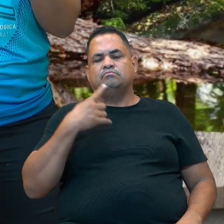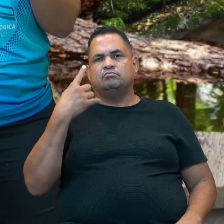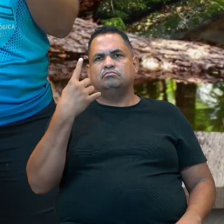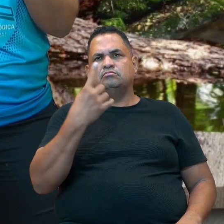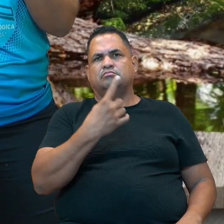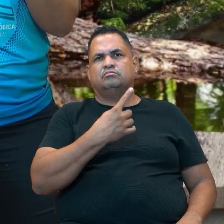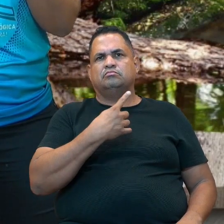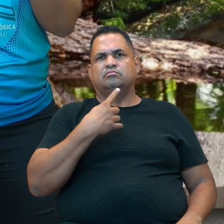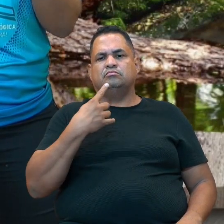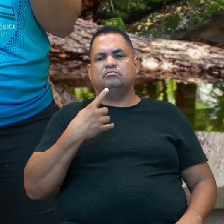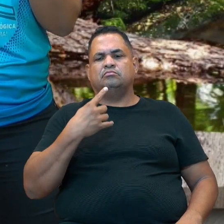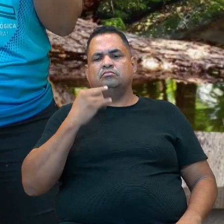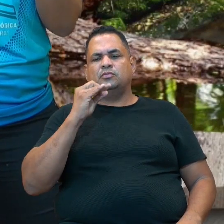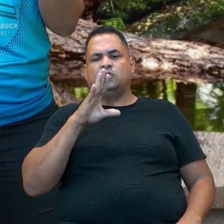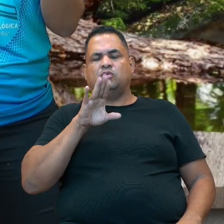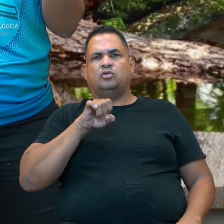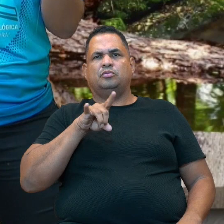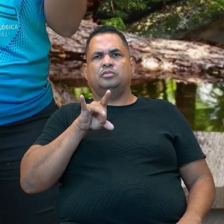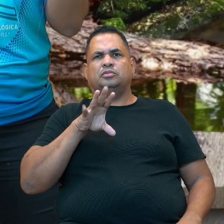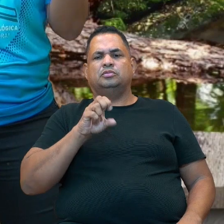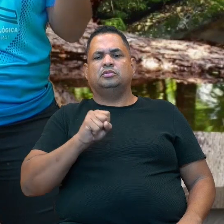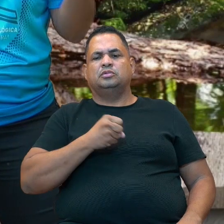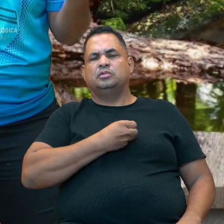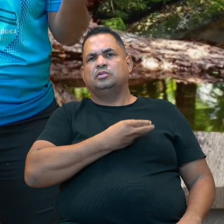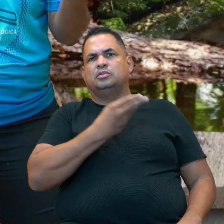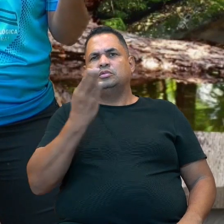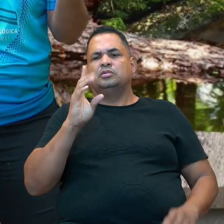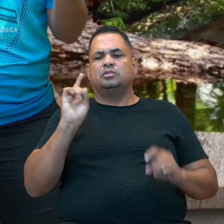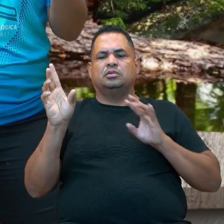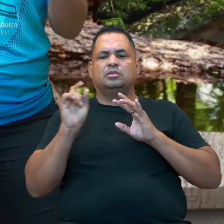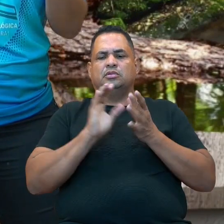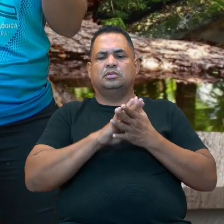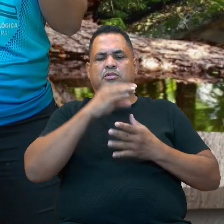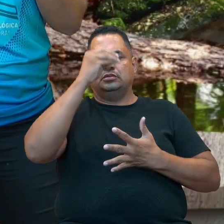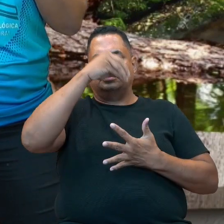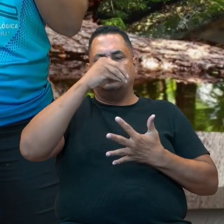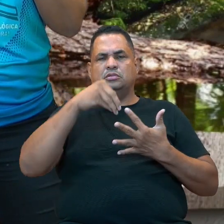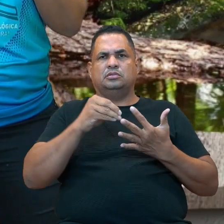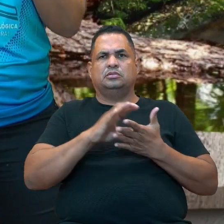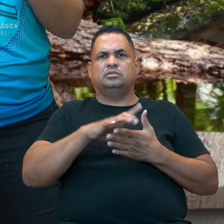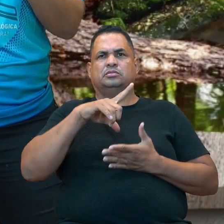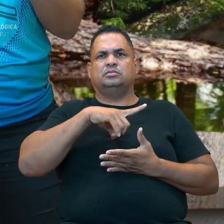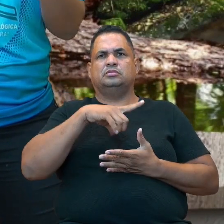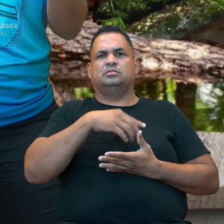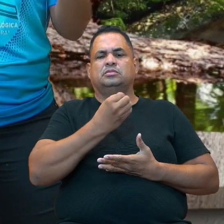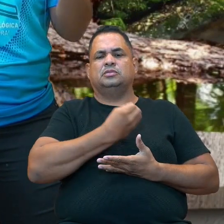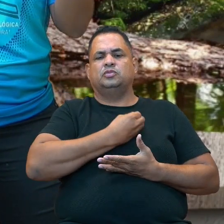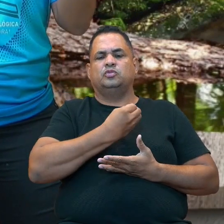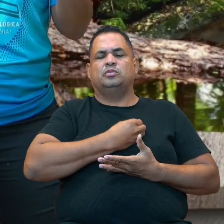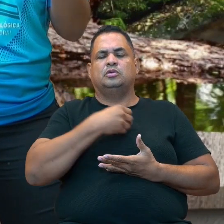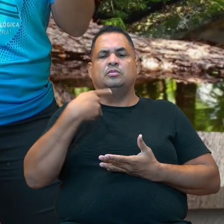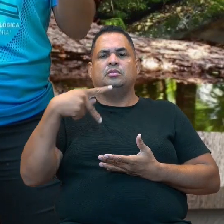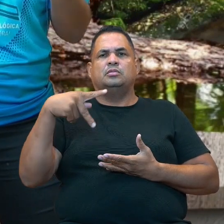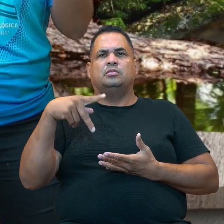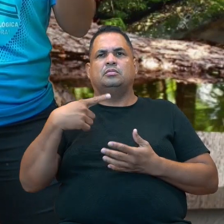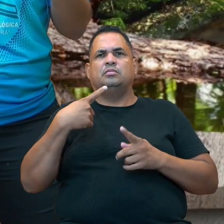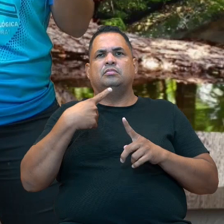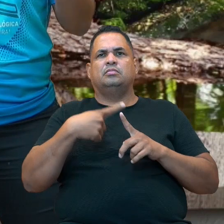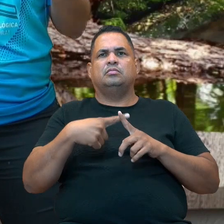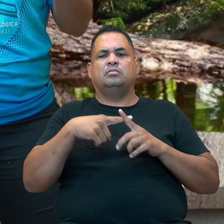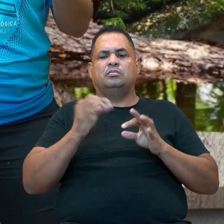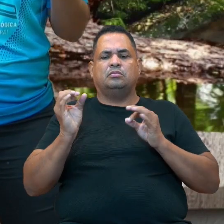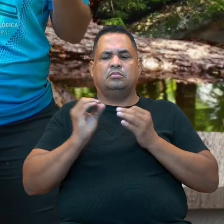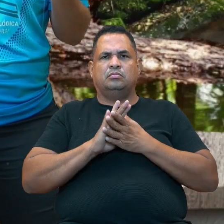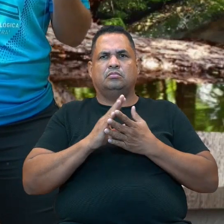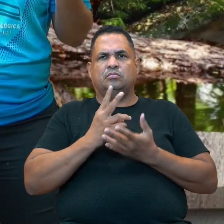nossos cromossomos, a quantidade de cromossomos de cada espécie, ele tem um número par, justamente por causa da formação